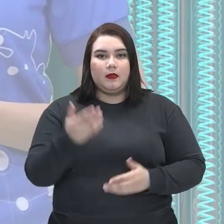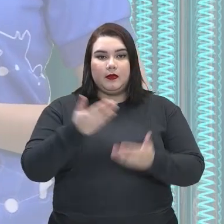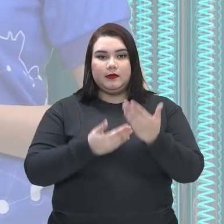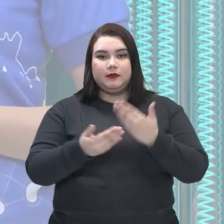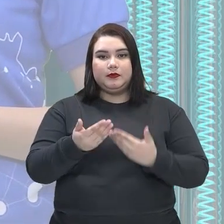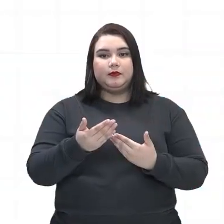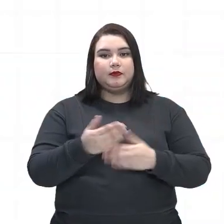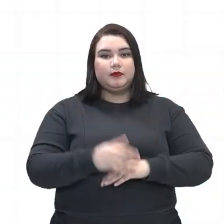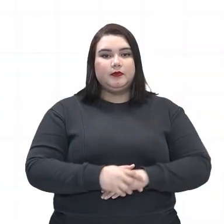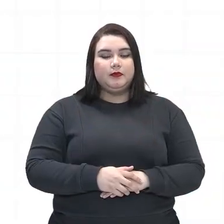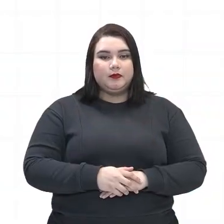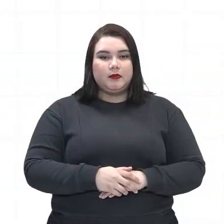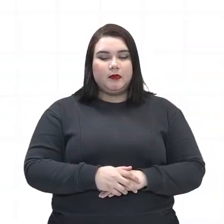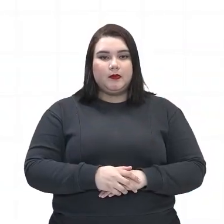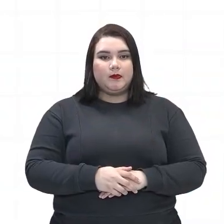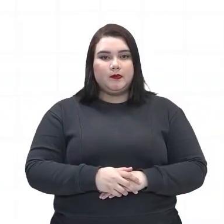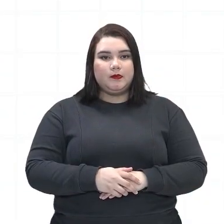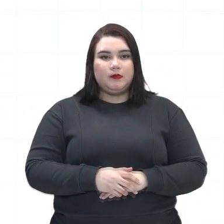sobre eles.